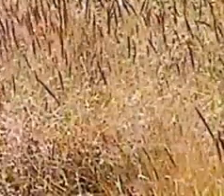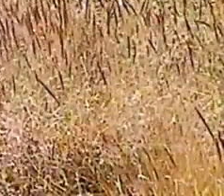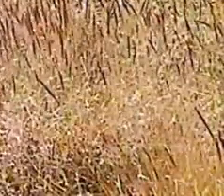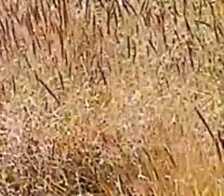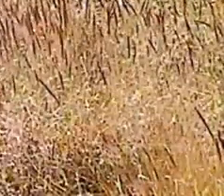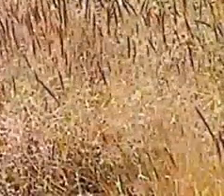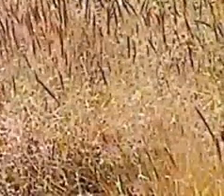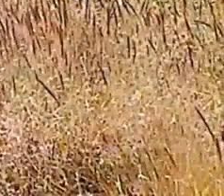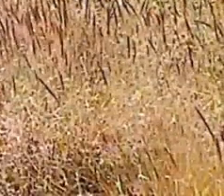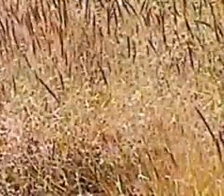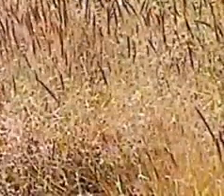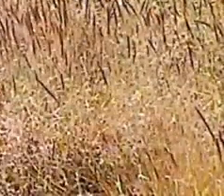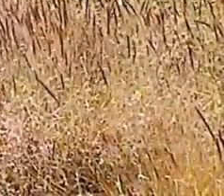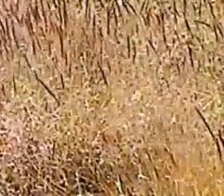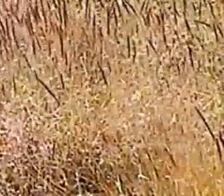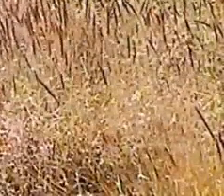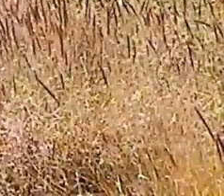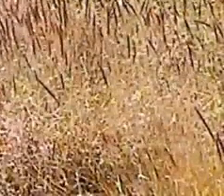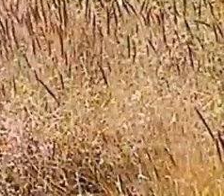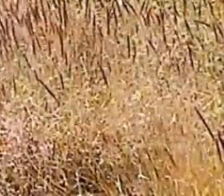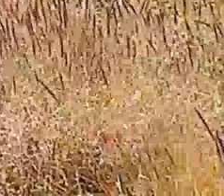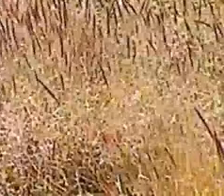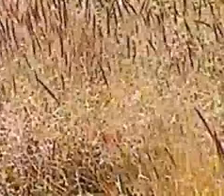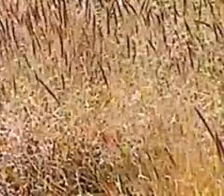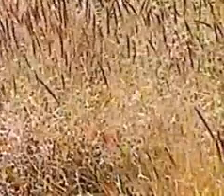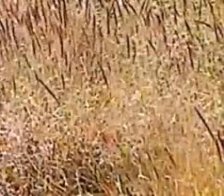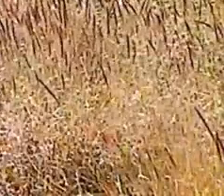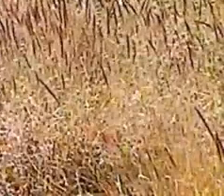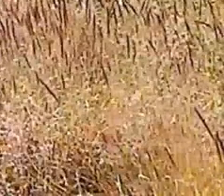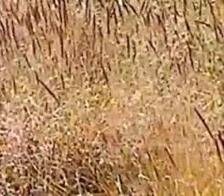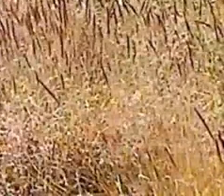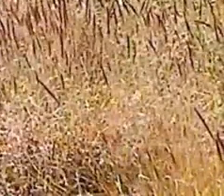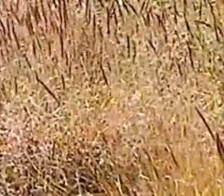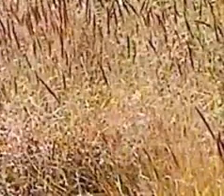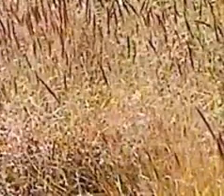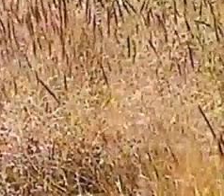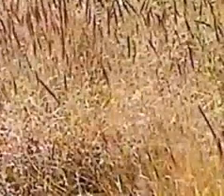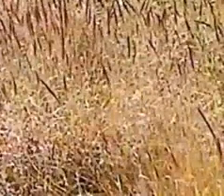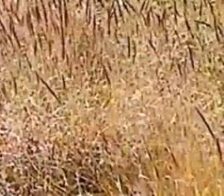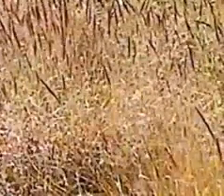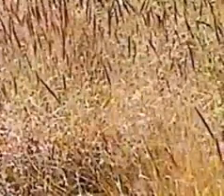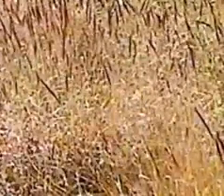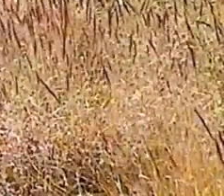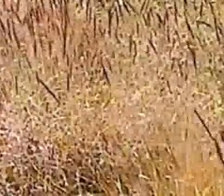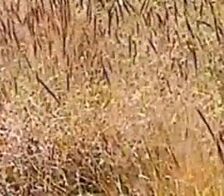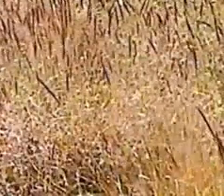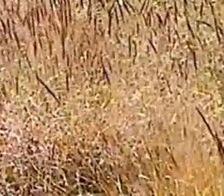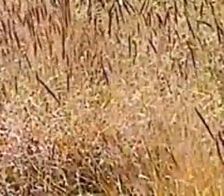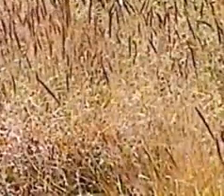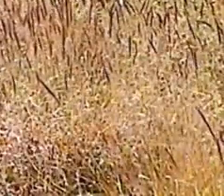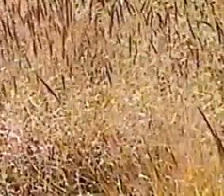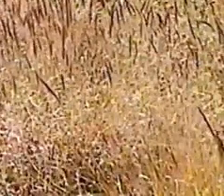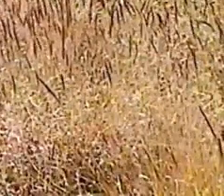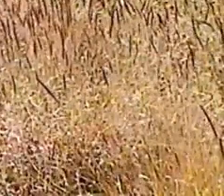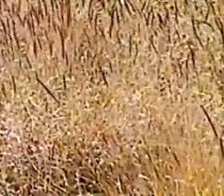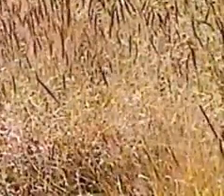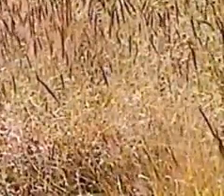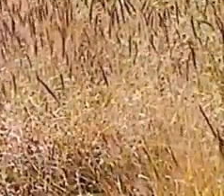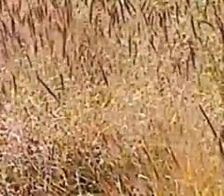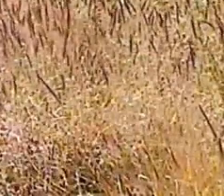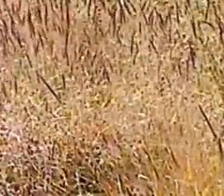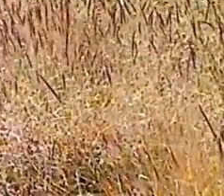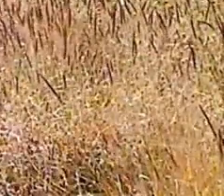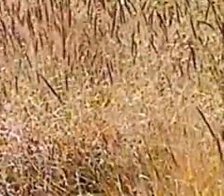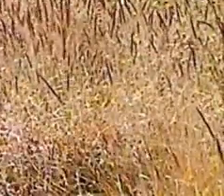2020 pelo Governo Federal em Minas três concessionárias entraram no processo a estrada de ferro Vitória Minas a